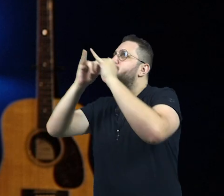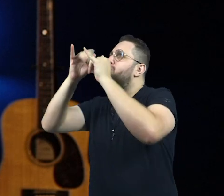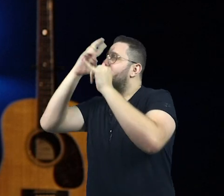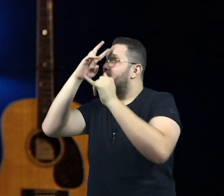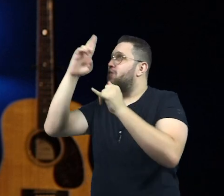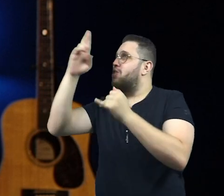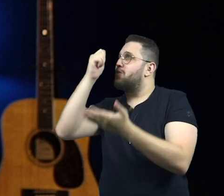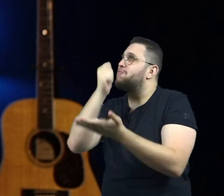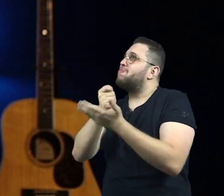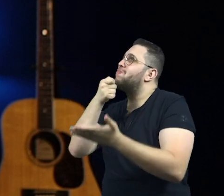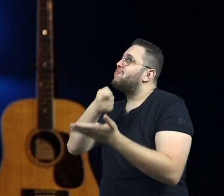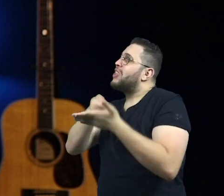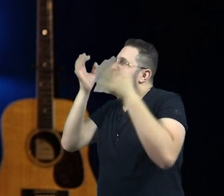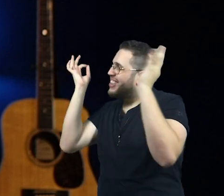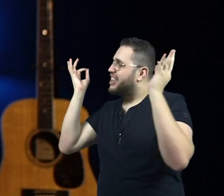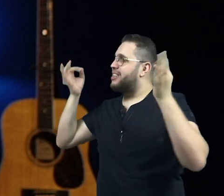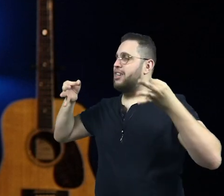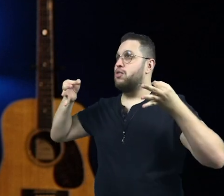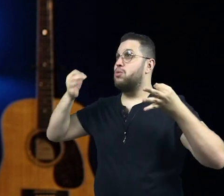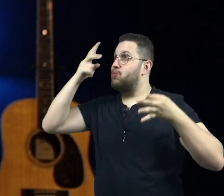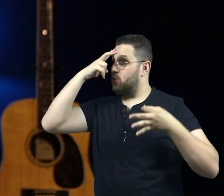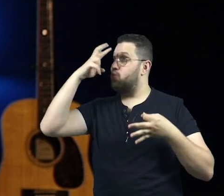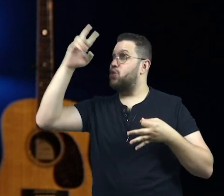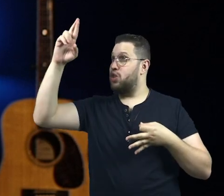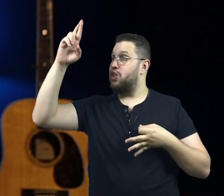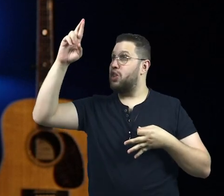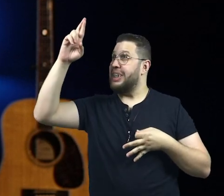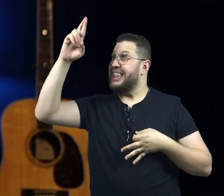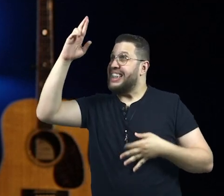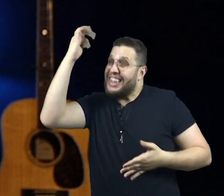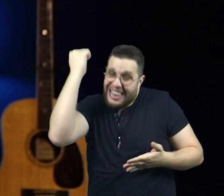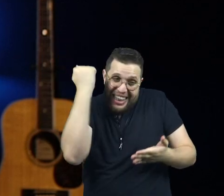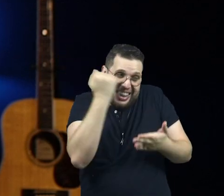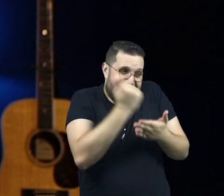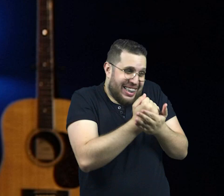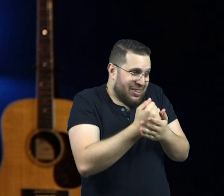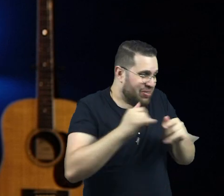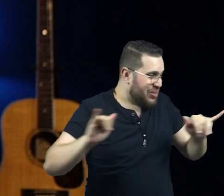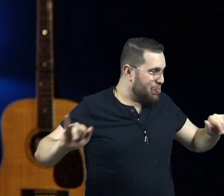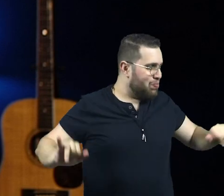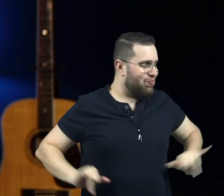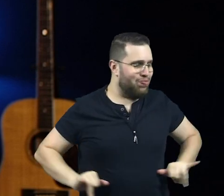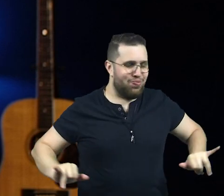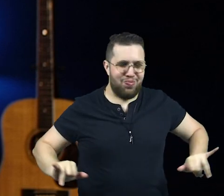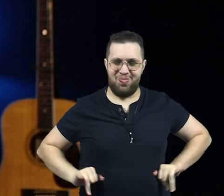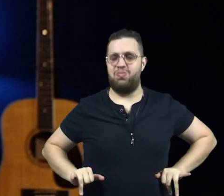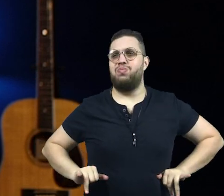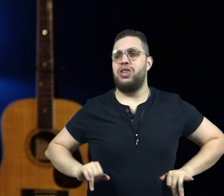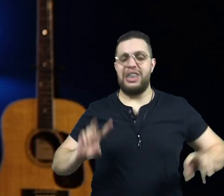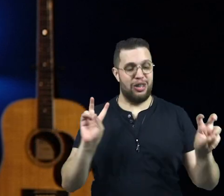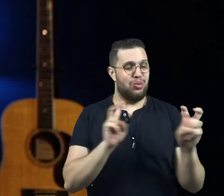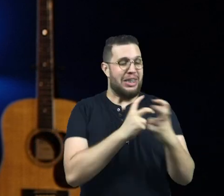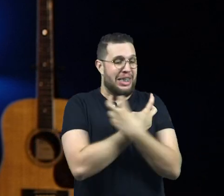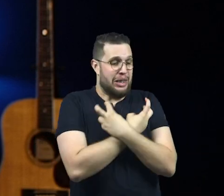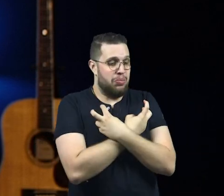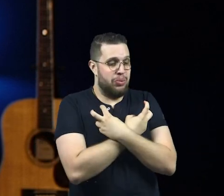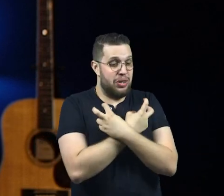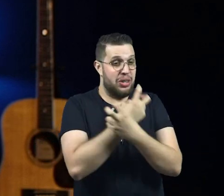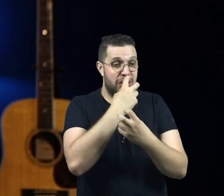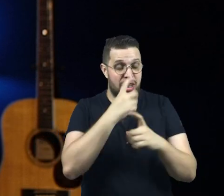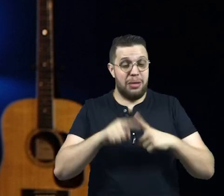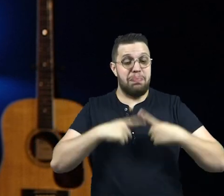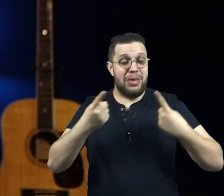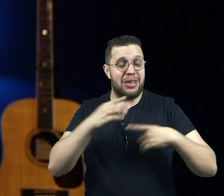os cumprirão. O Senhor ferirá os egípcios. Ele os ferirá e os